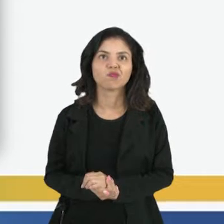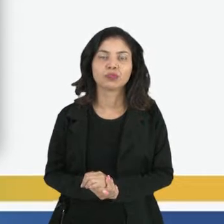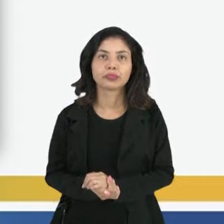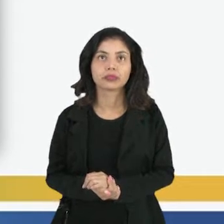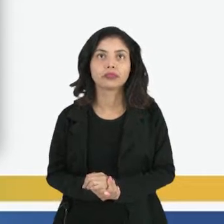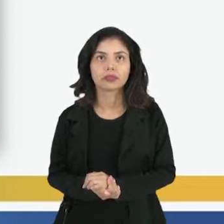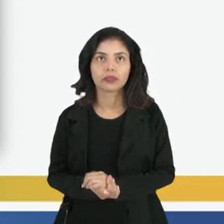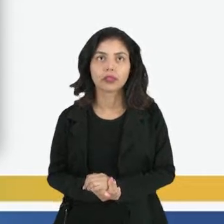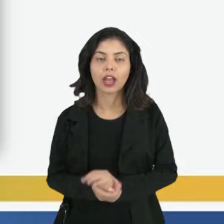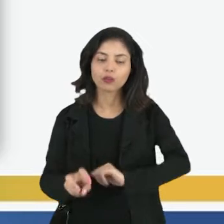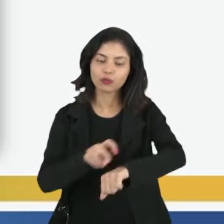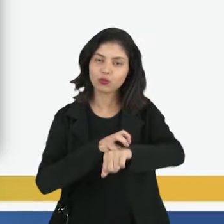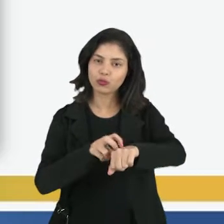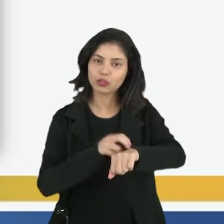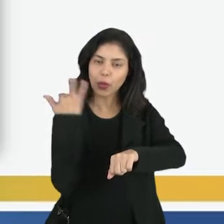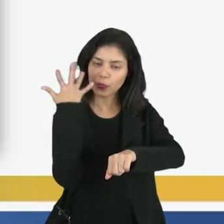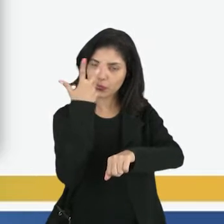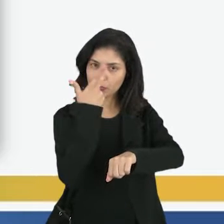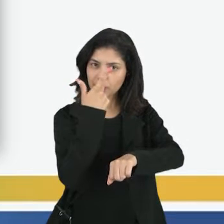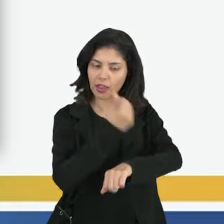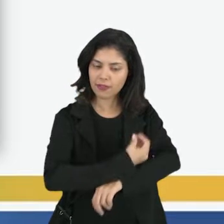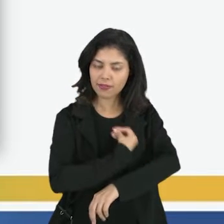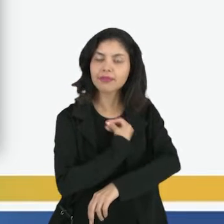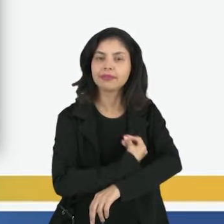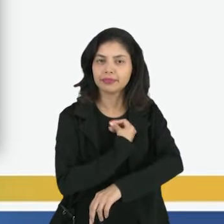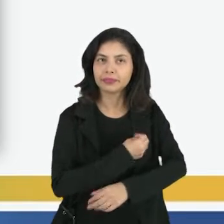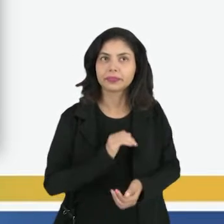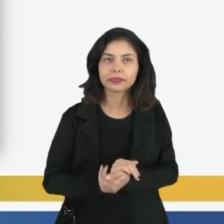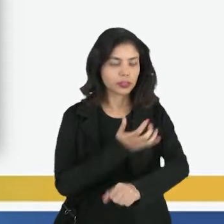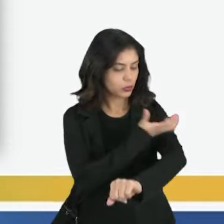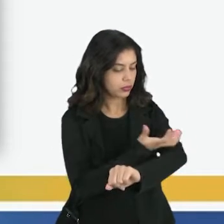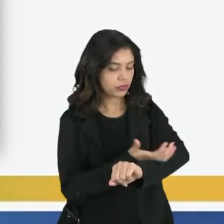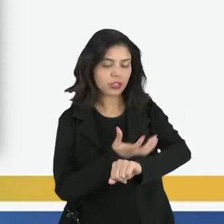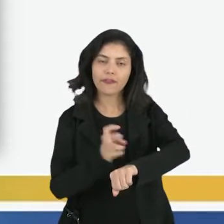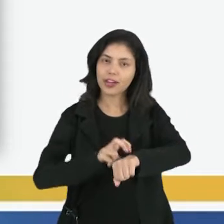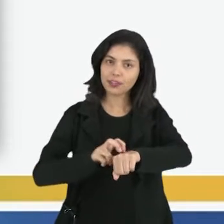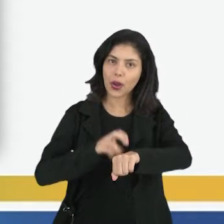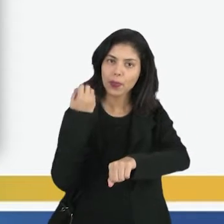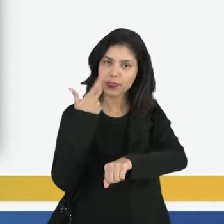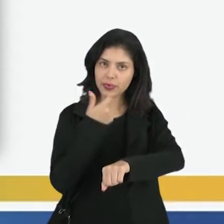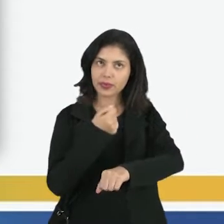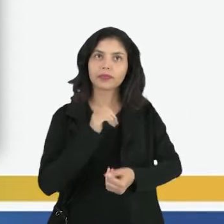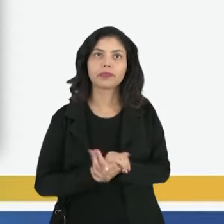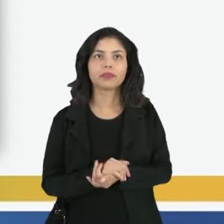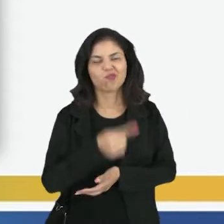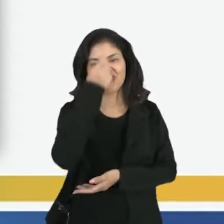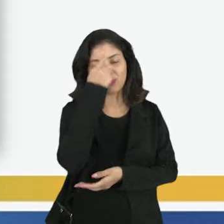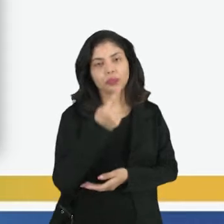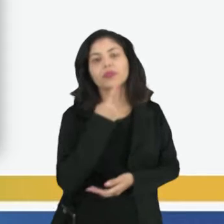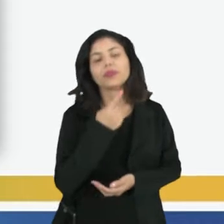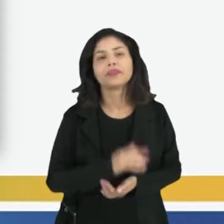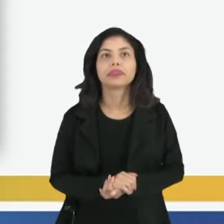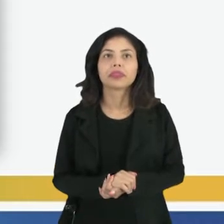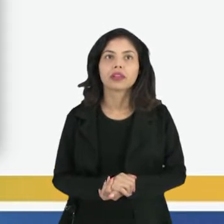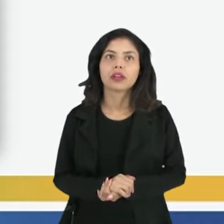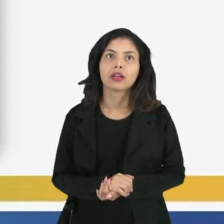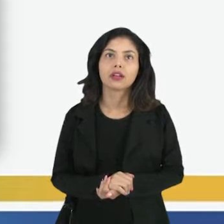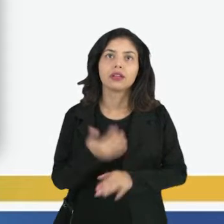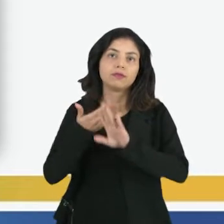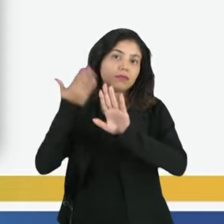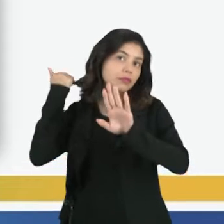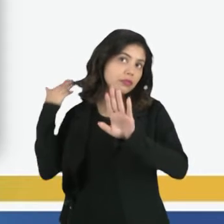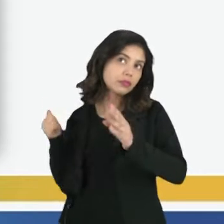nós temos o verde, a vida, uma grama bonita, a imagem de uma cidade ao